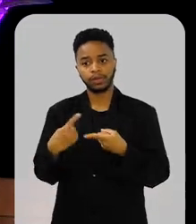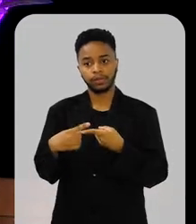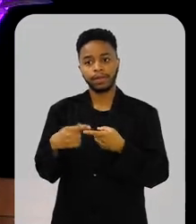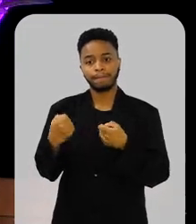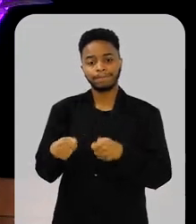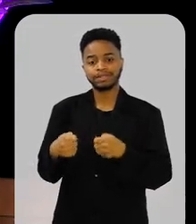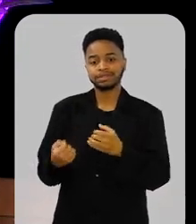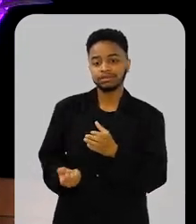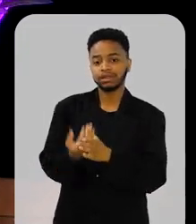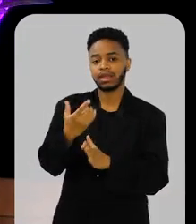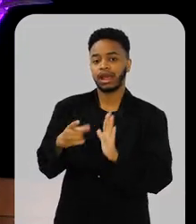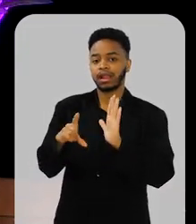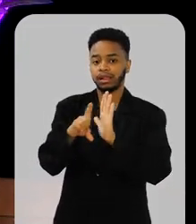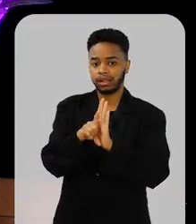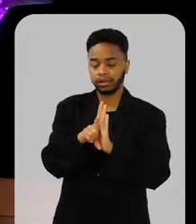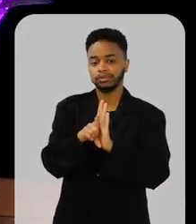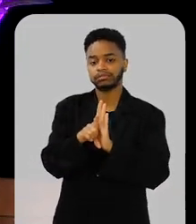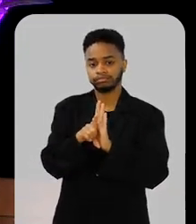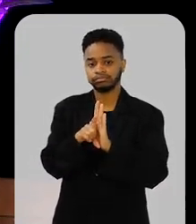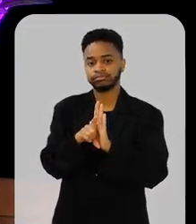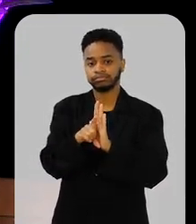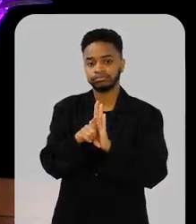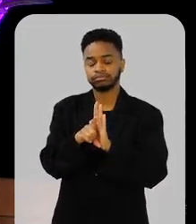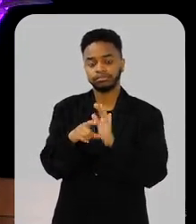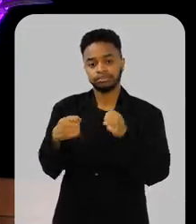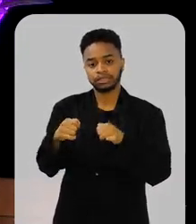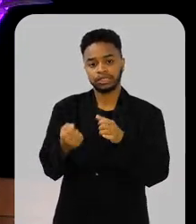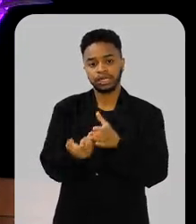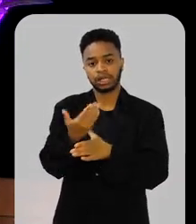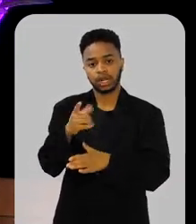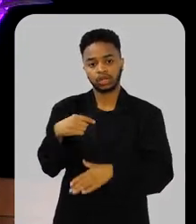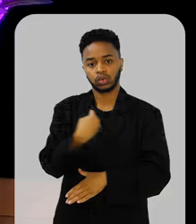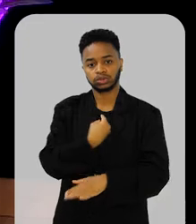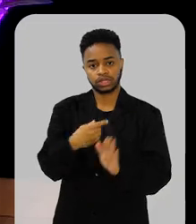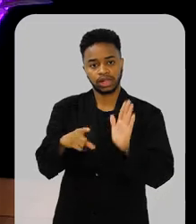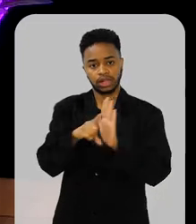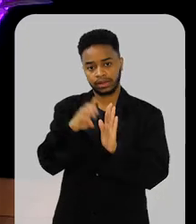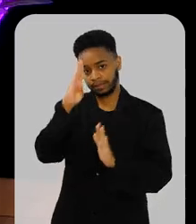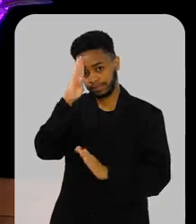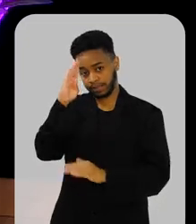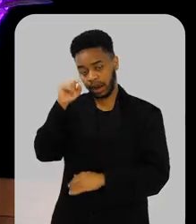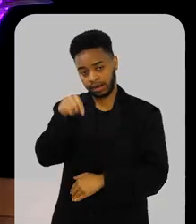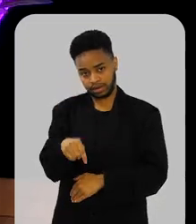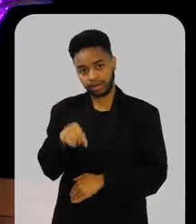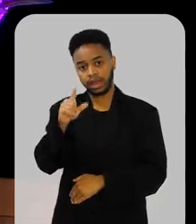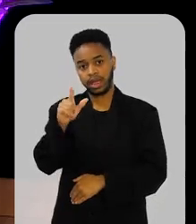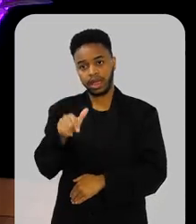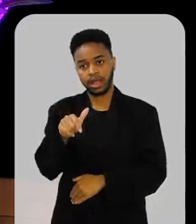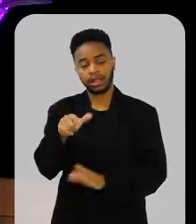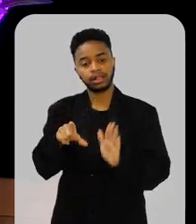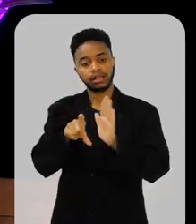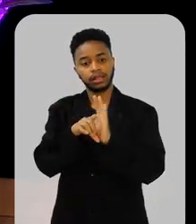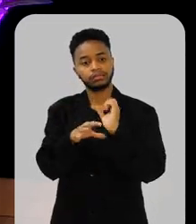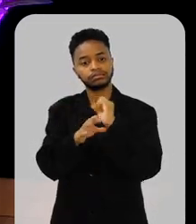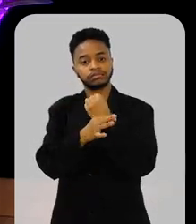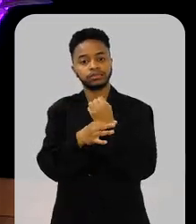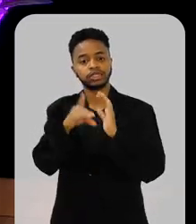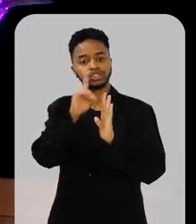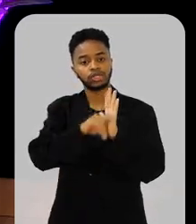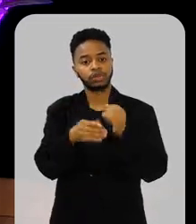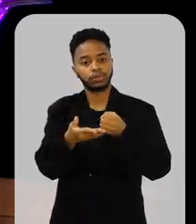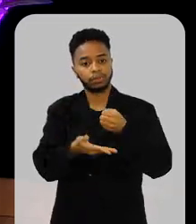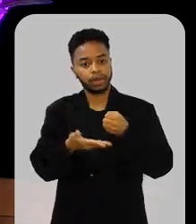Implementar a lei. Uma carta compromisso, implementar a nossa lei maior aqui, né? Nesse momento, que é a Lei de Garantia de